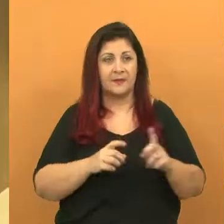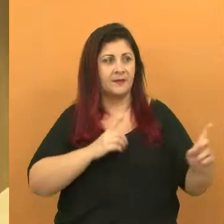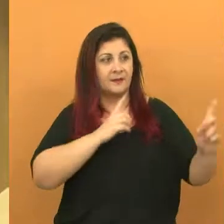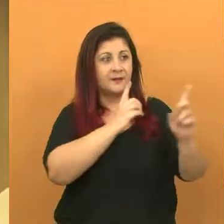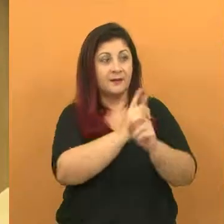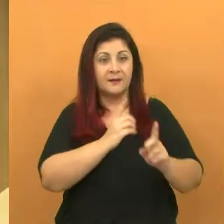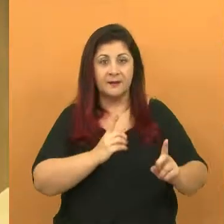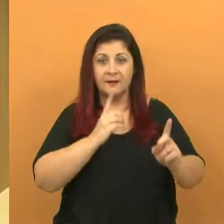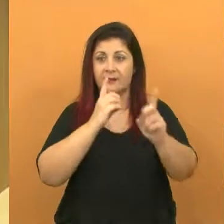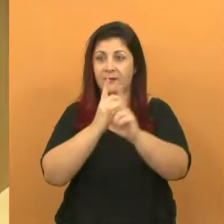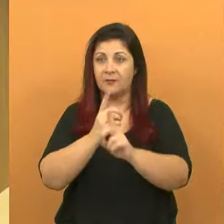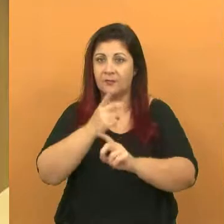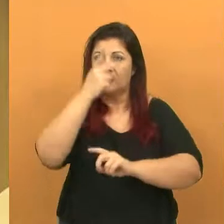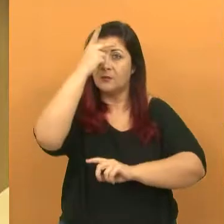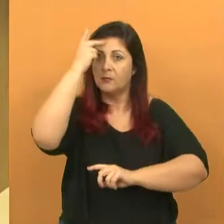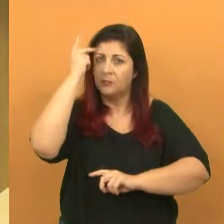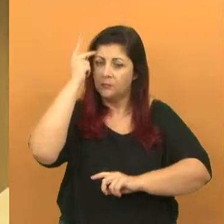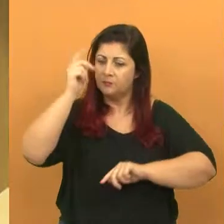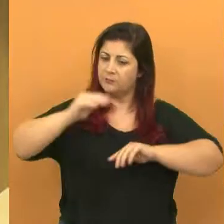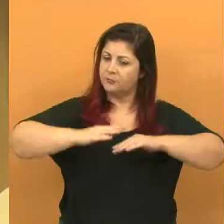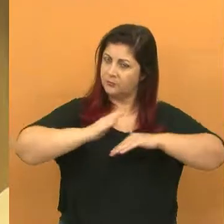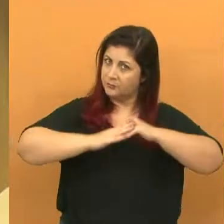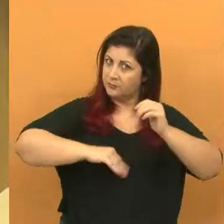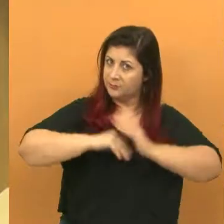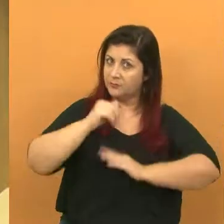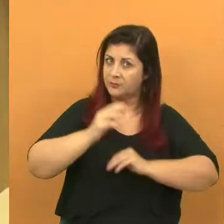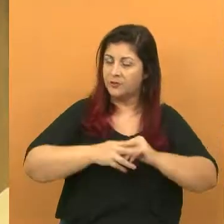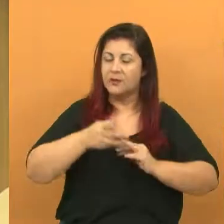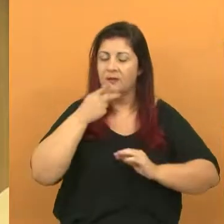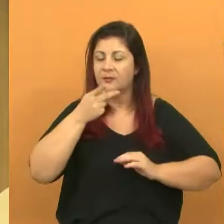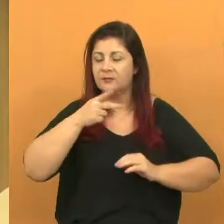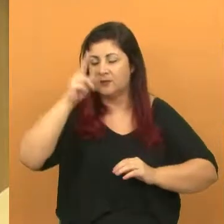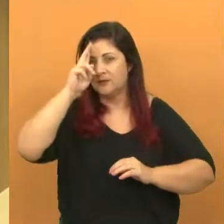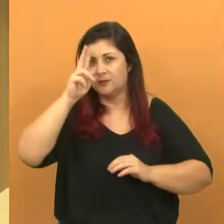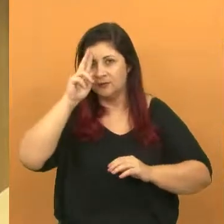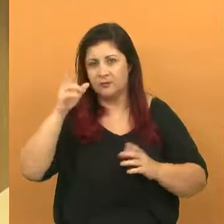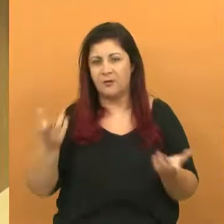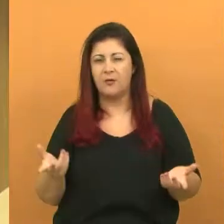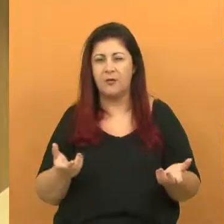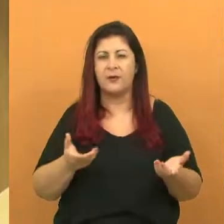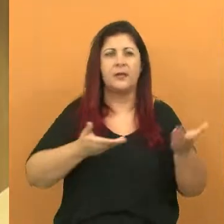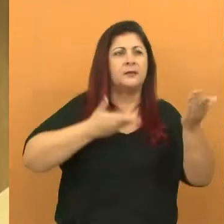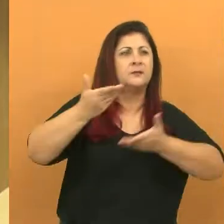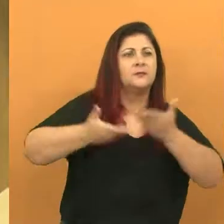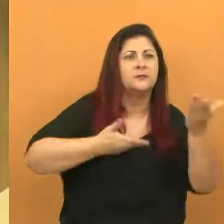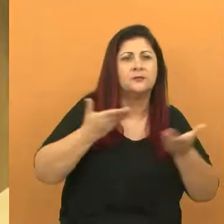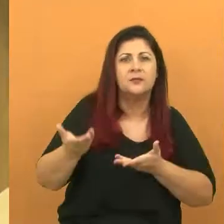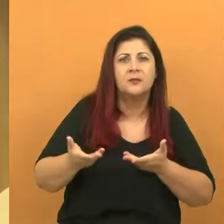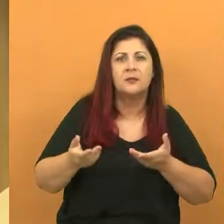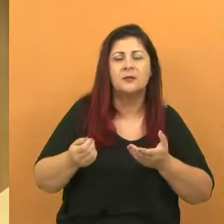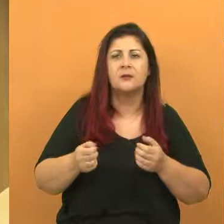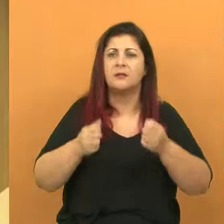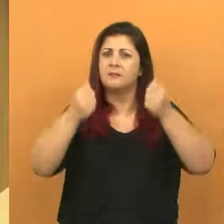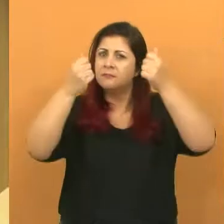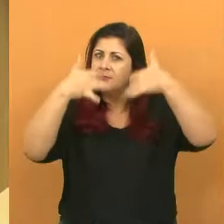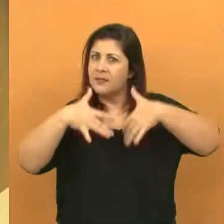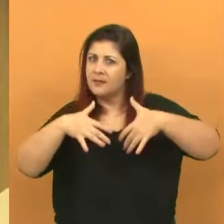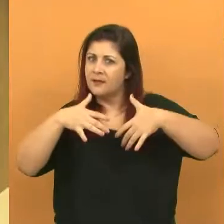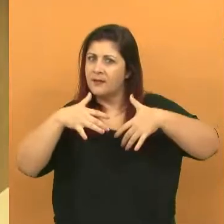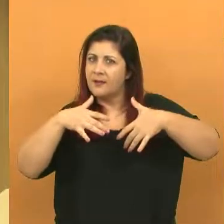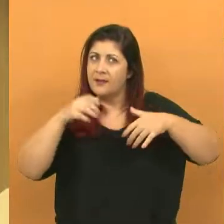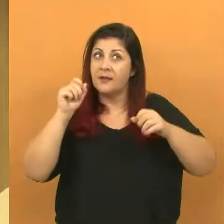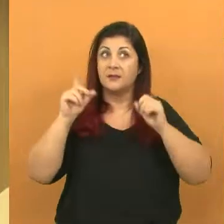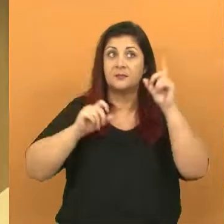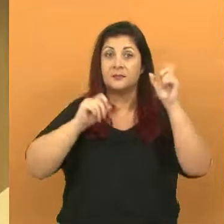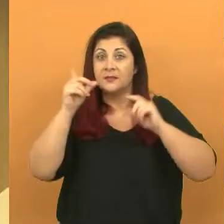do contador de histórias por meio de informação, formação, discussão, expressão e fruição